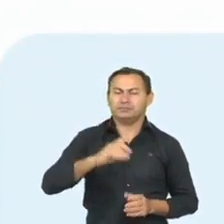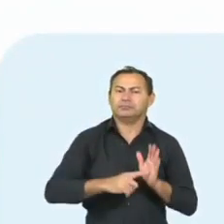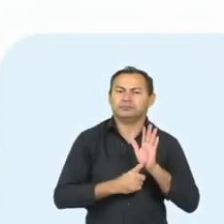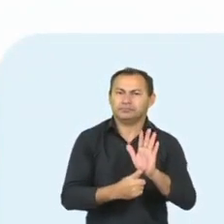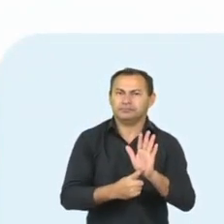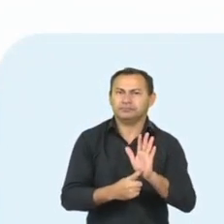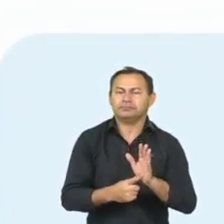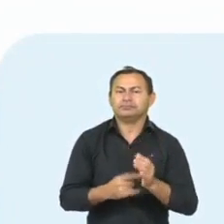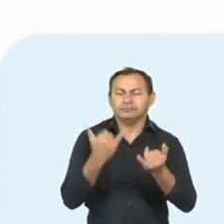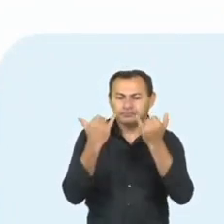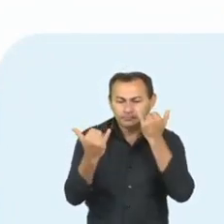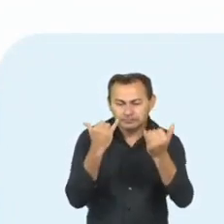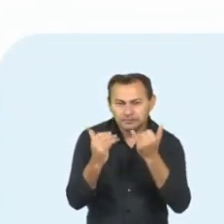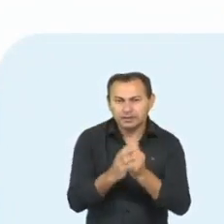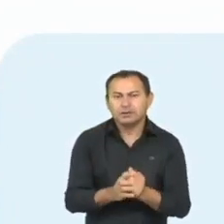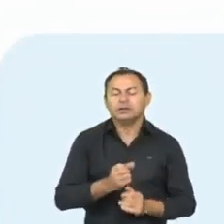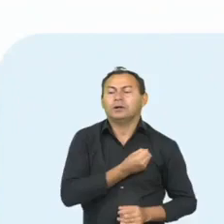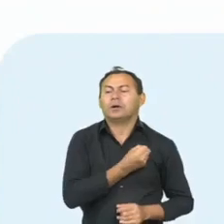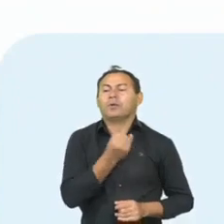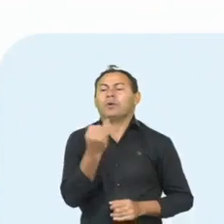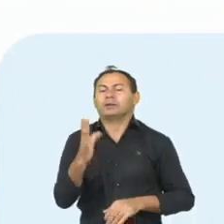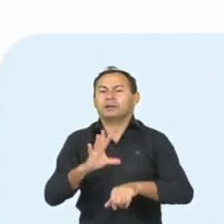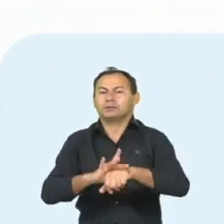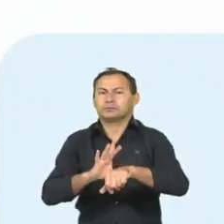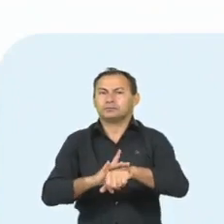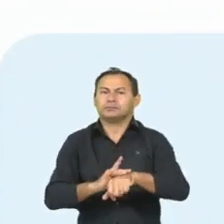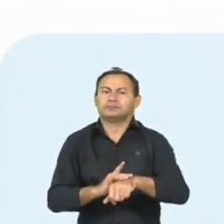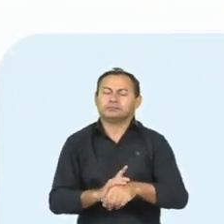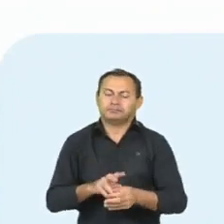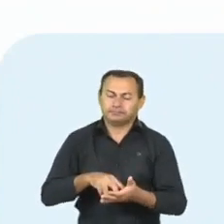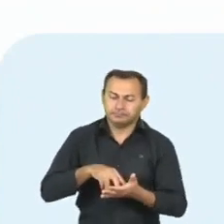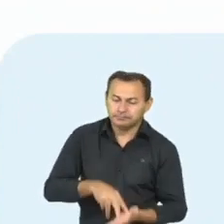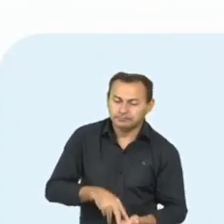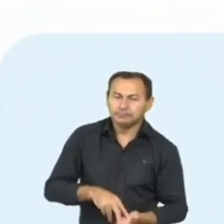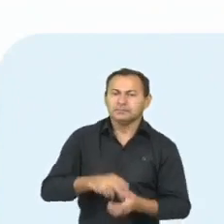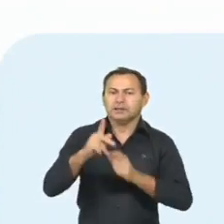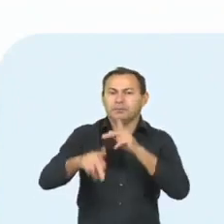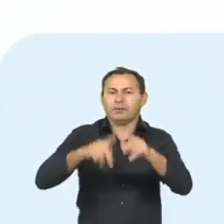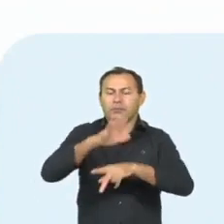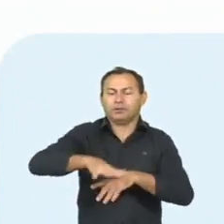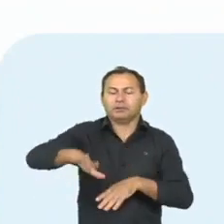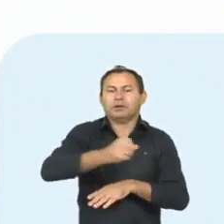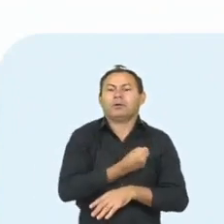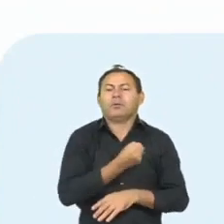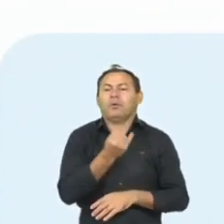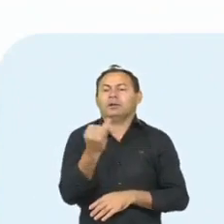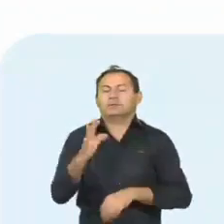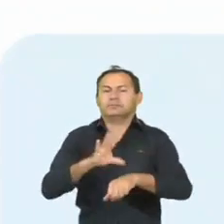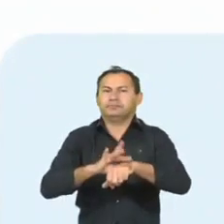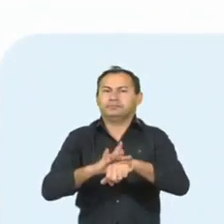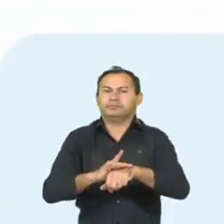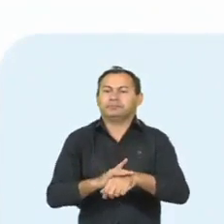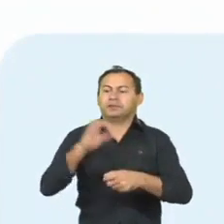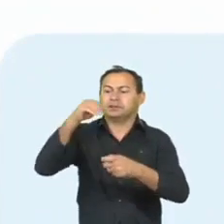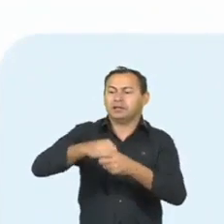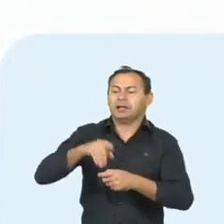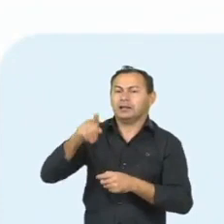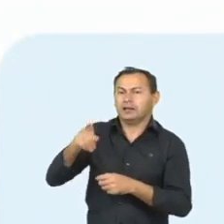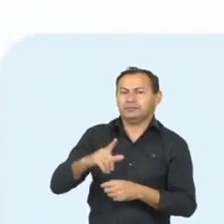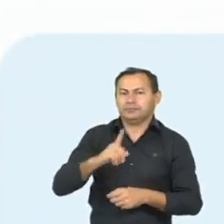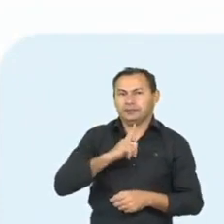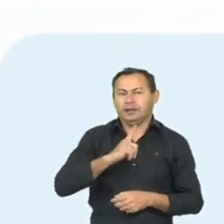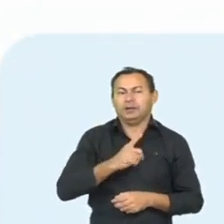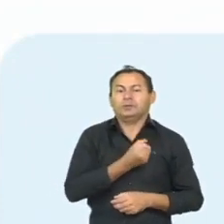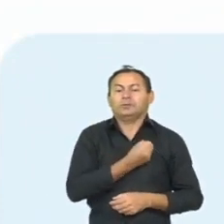traz informações de o quanto a doença predomina na população, o quanto aquela doença está lá. Eu tenho